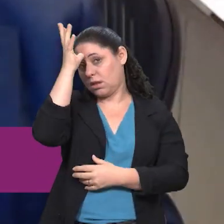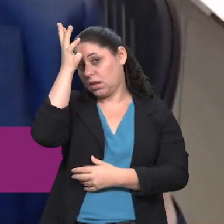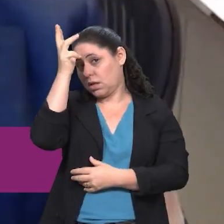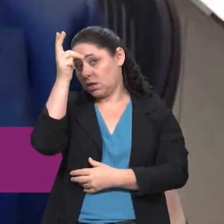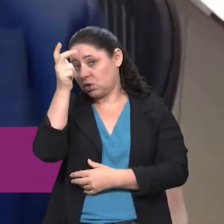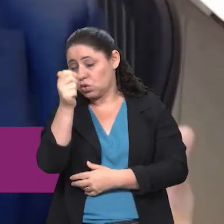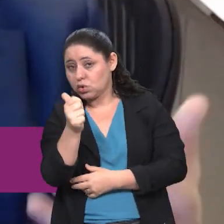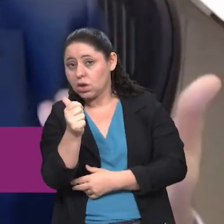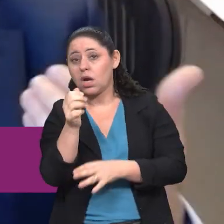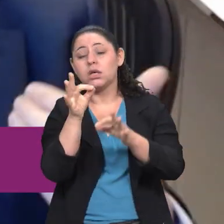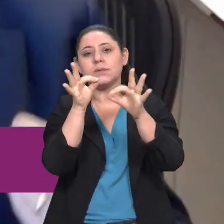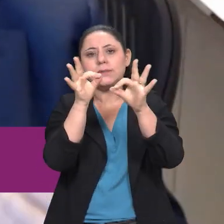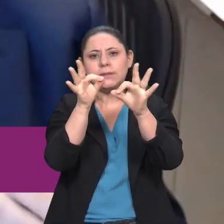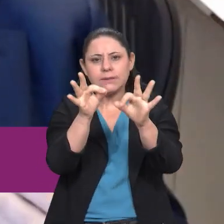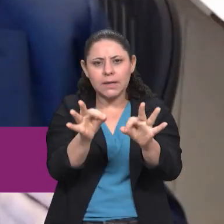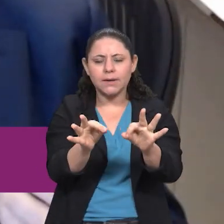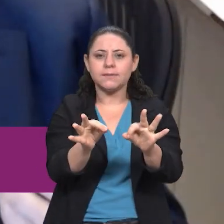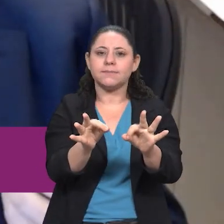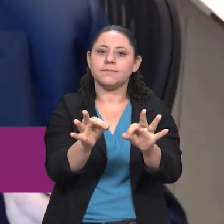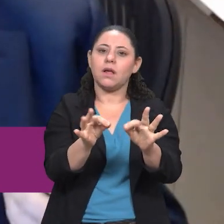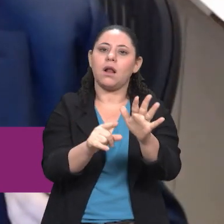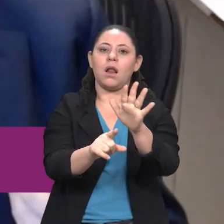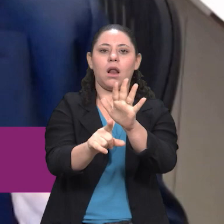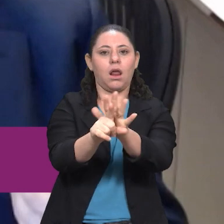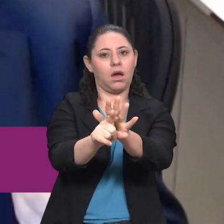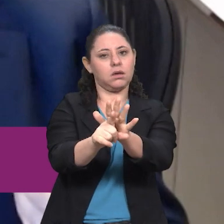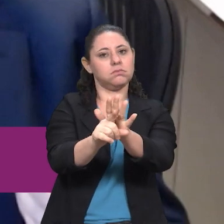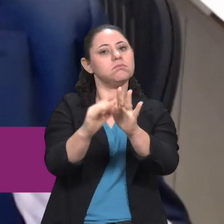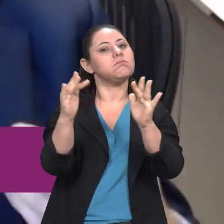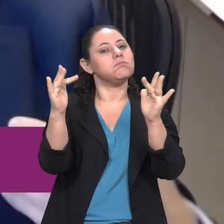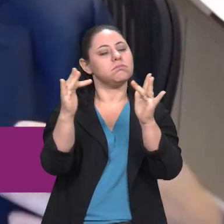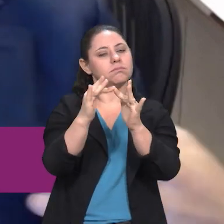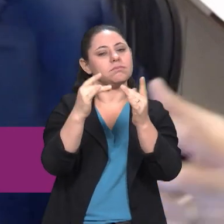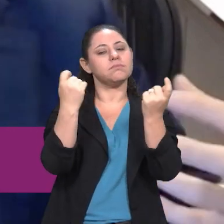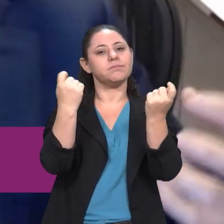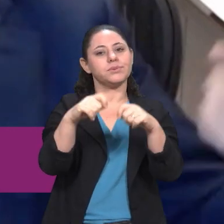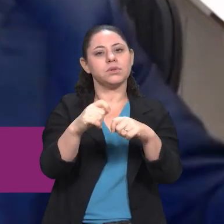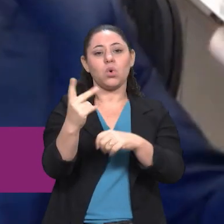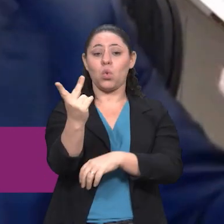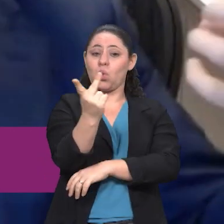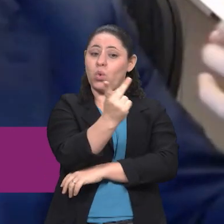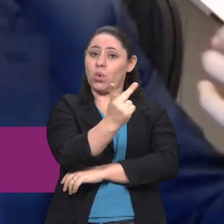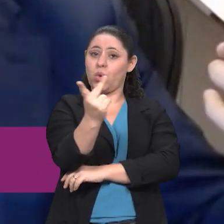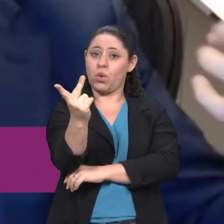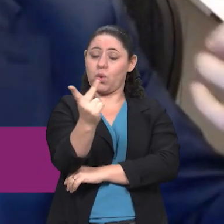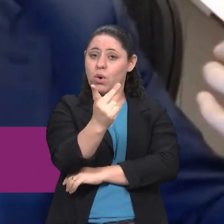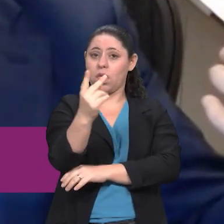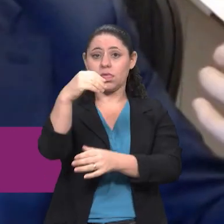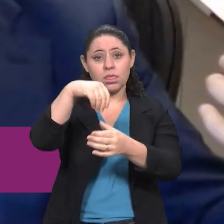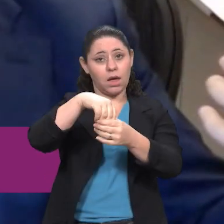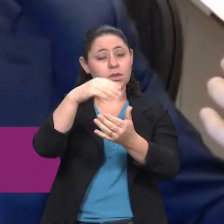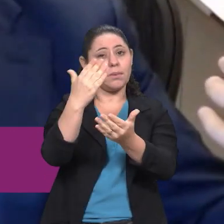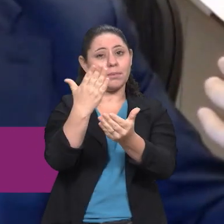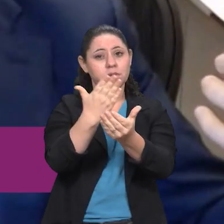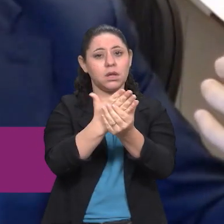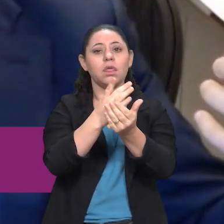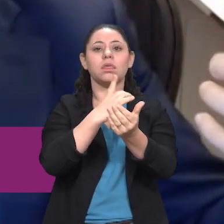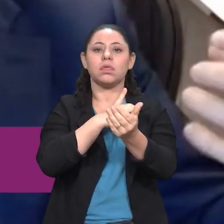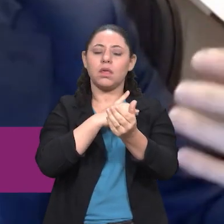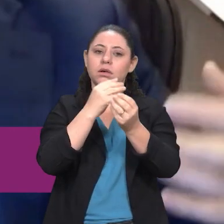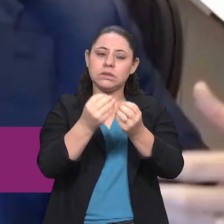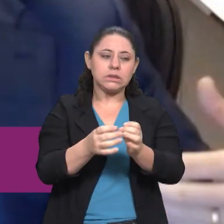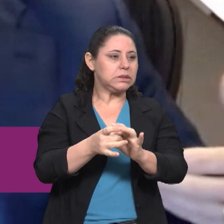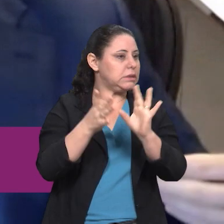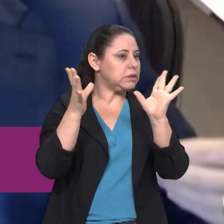essas decisões se revistam de caráter de legitimidade, é necessário que a estas partes que estão dentro do